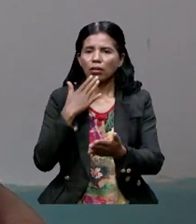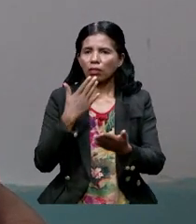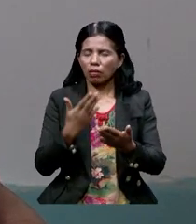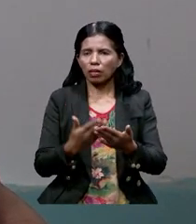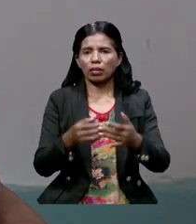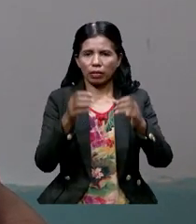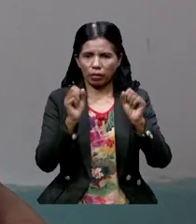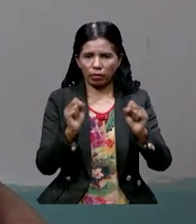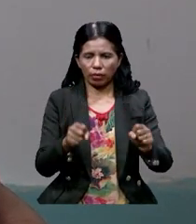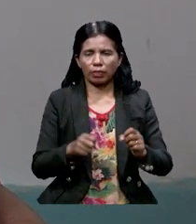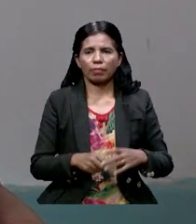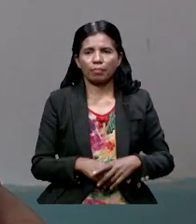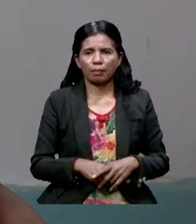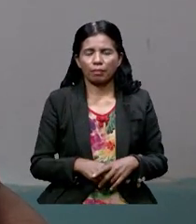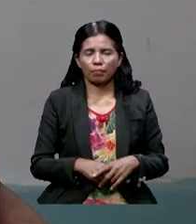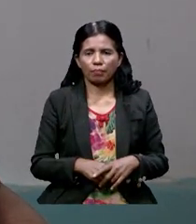bele